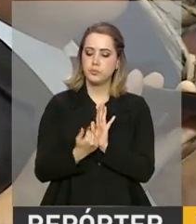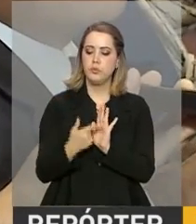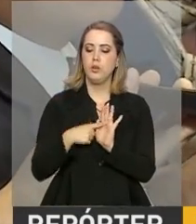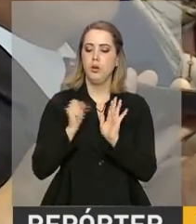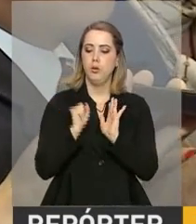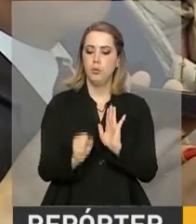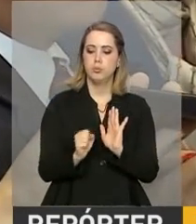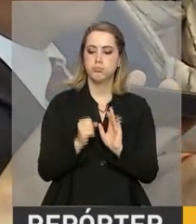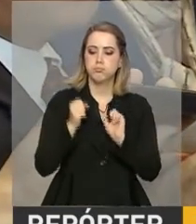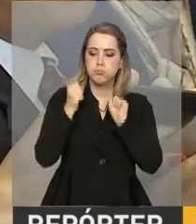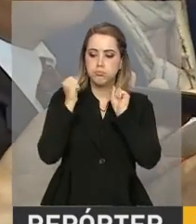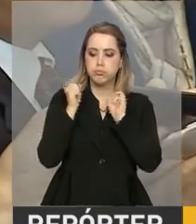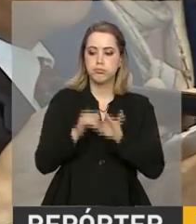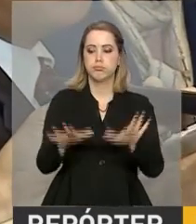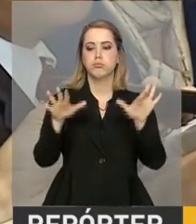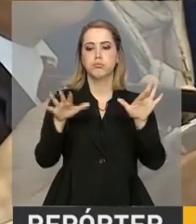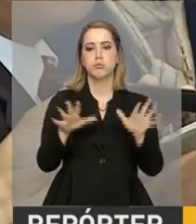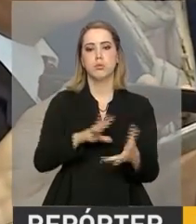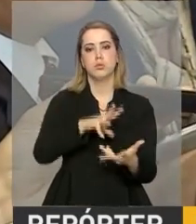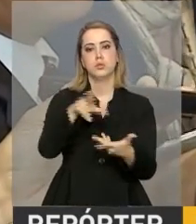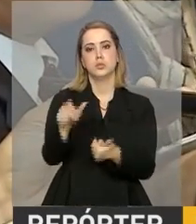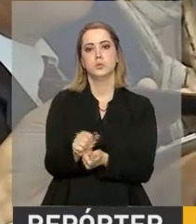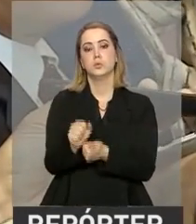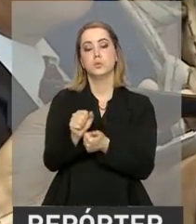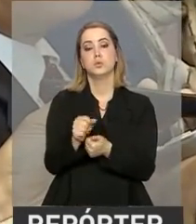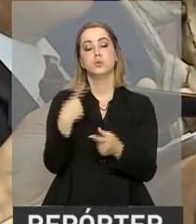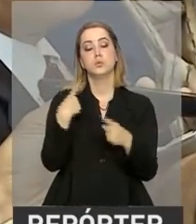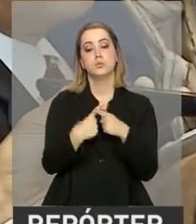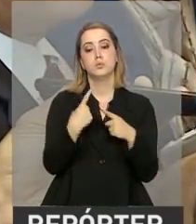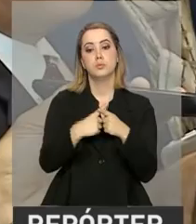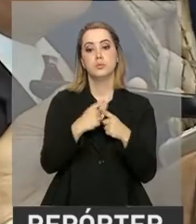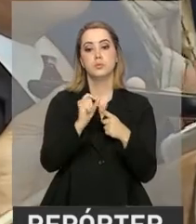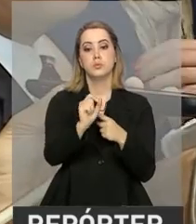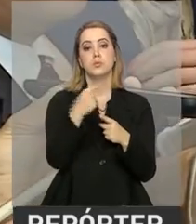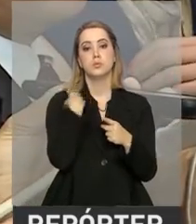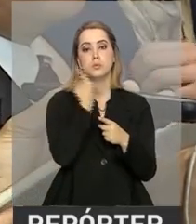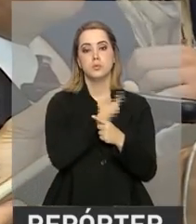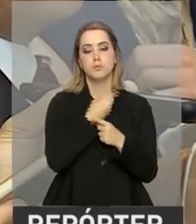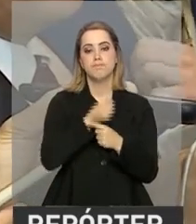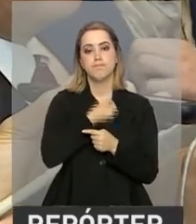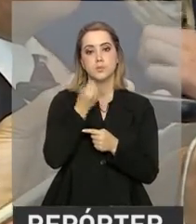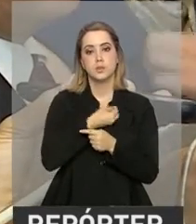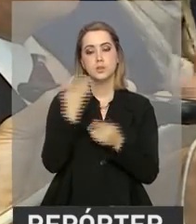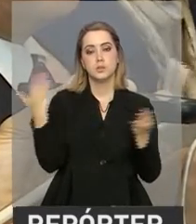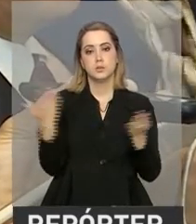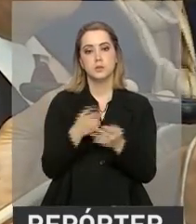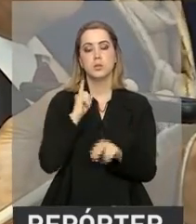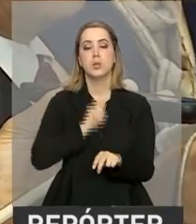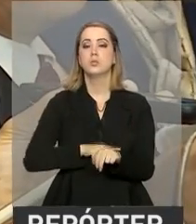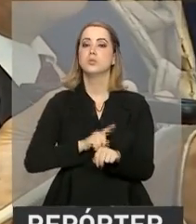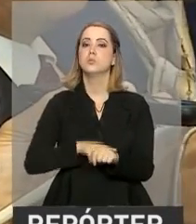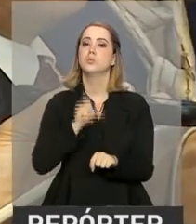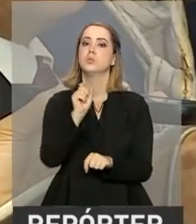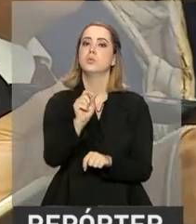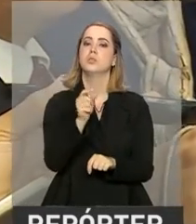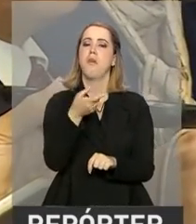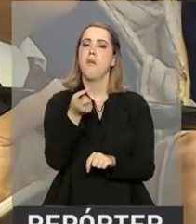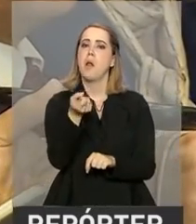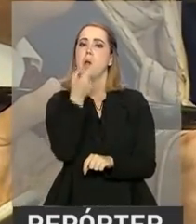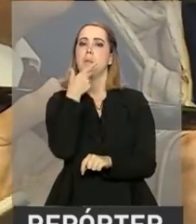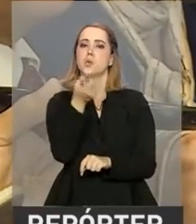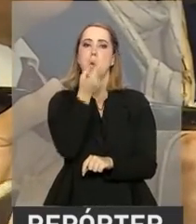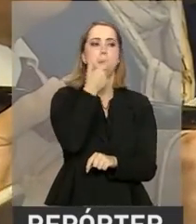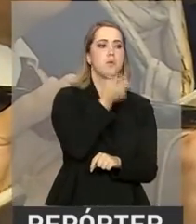um nome imenso porque nós vivemos uma época em que se diz que o excesso de medicamentos